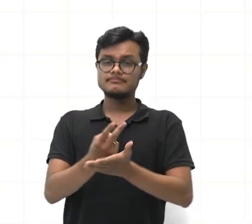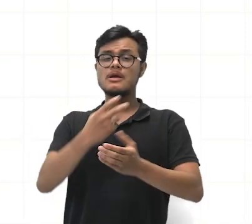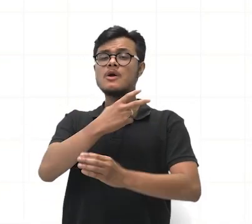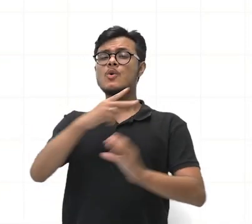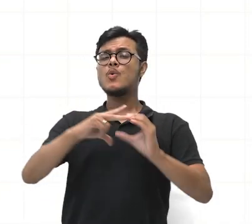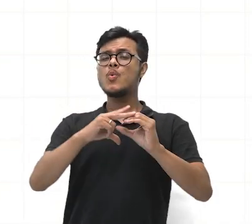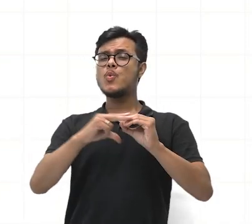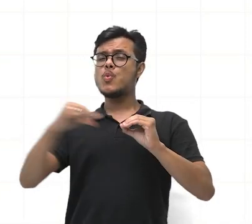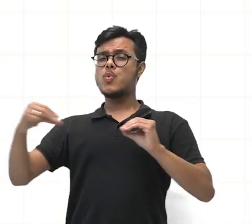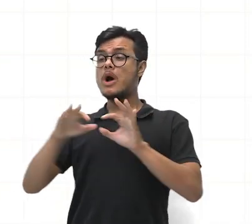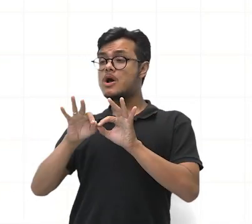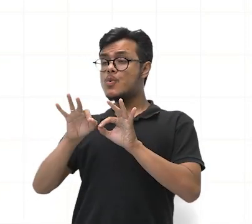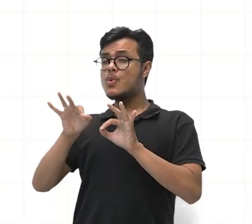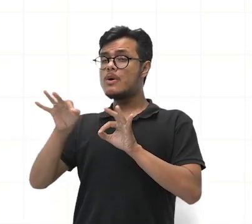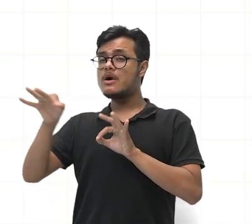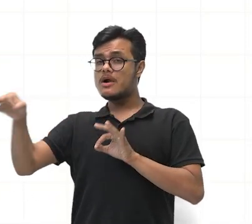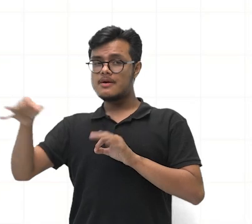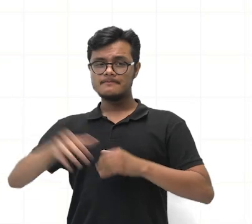ano-luz.